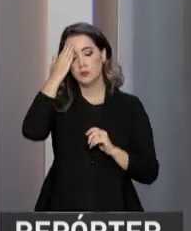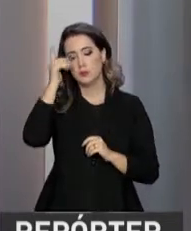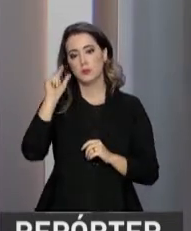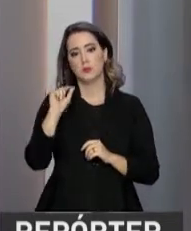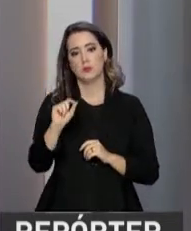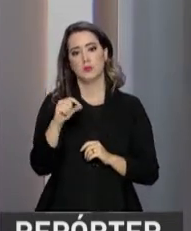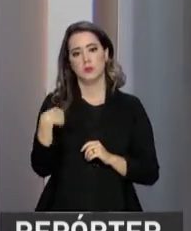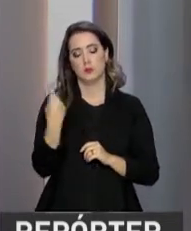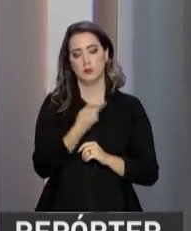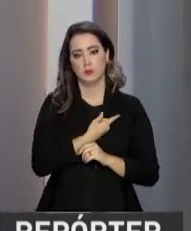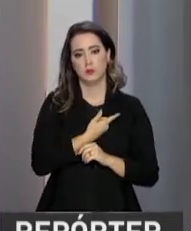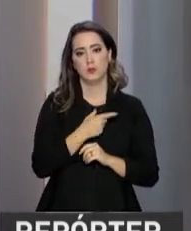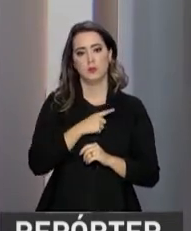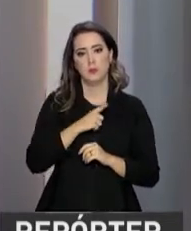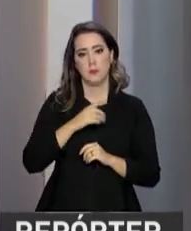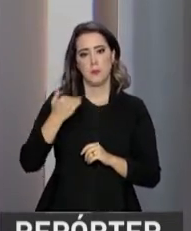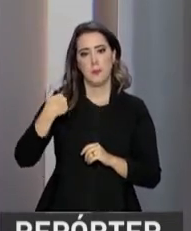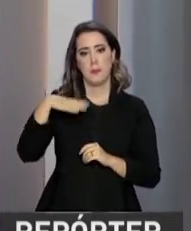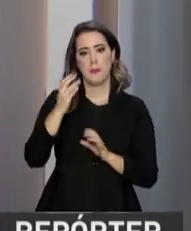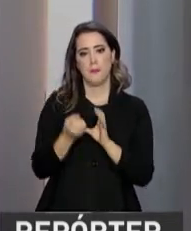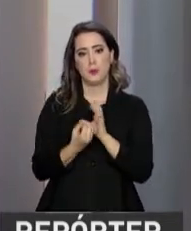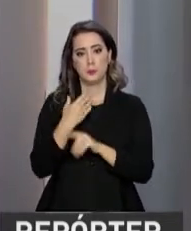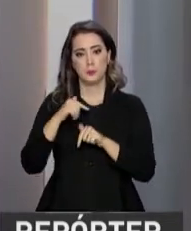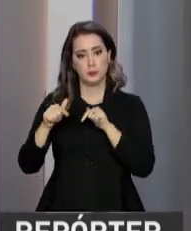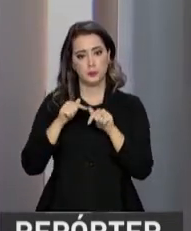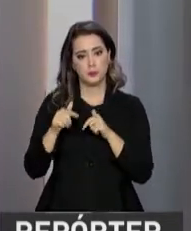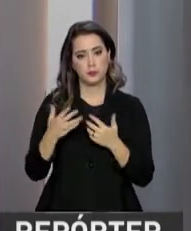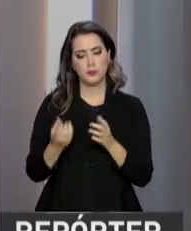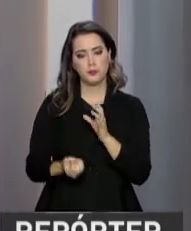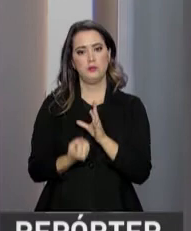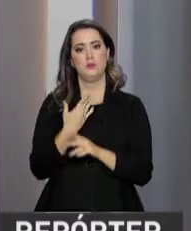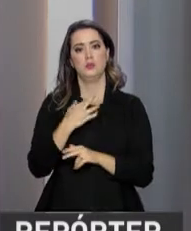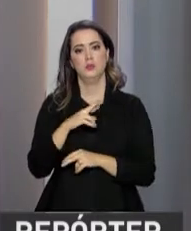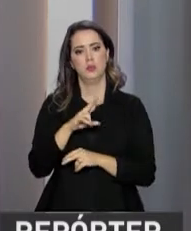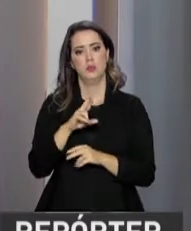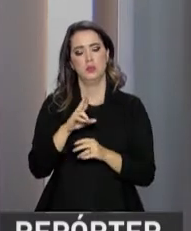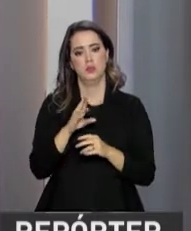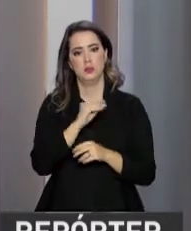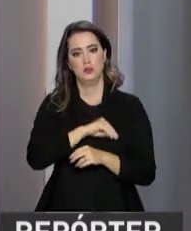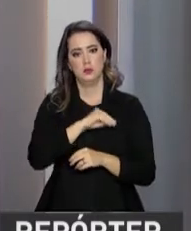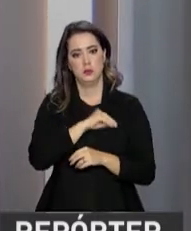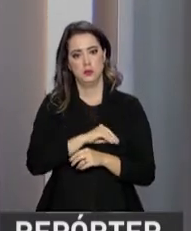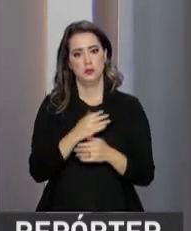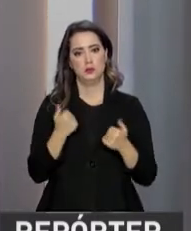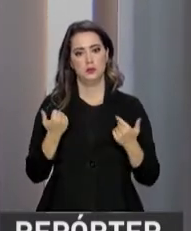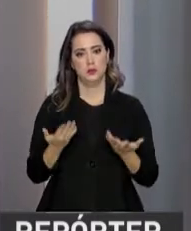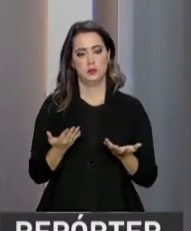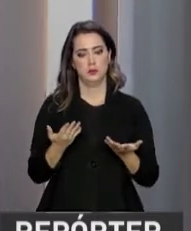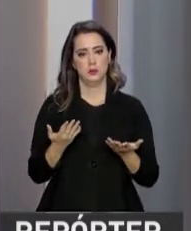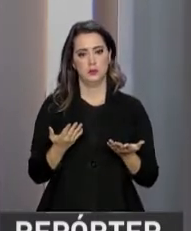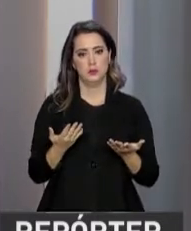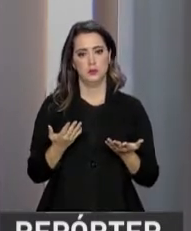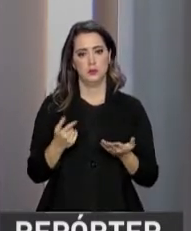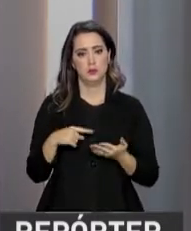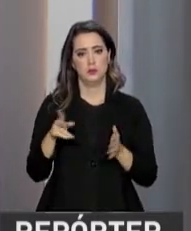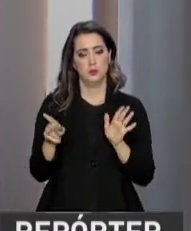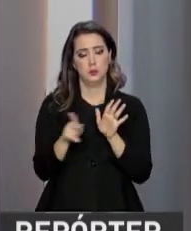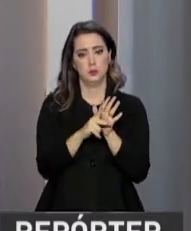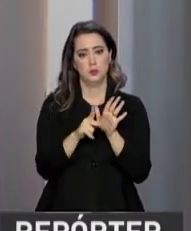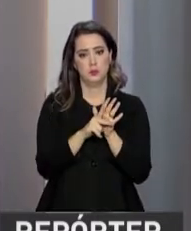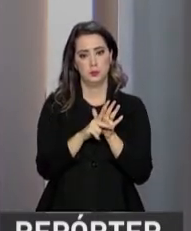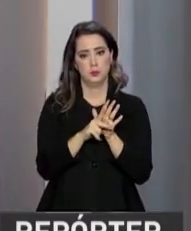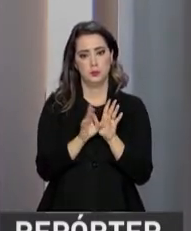isso nós fomos nós teremos mais geração de empregos e renda é o próprio